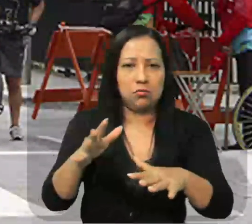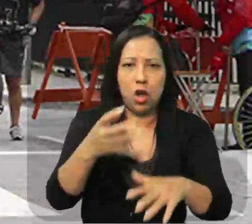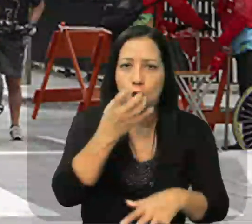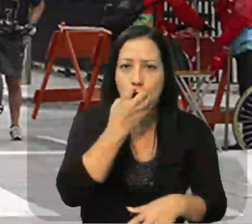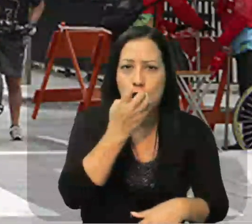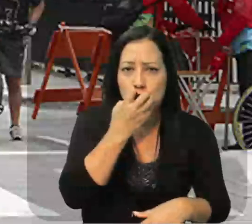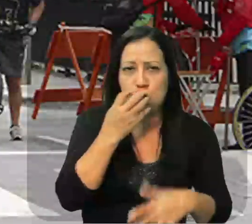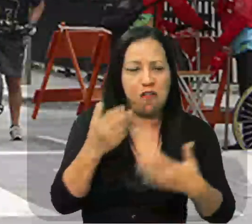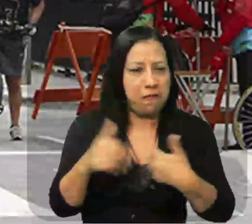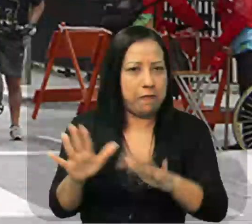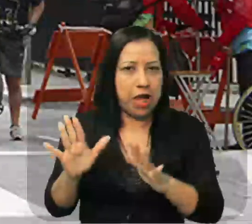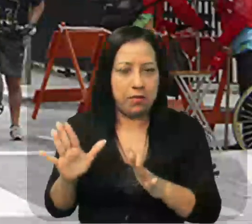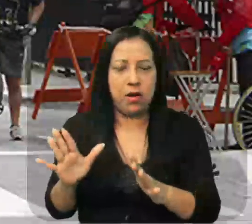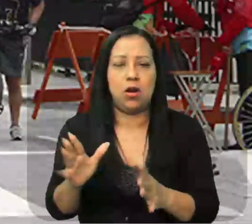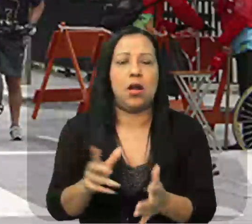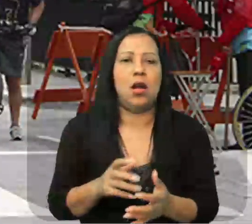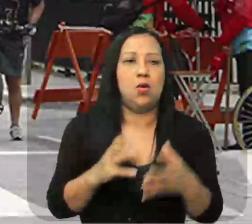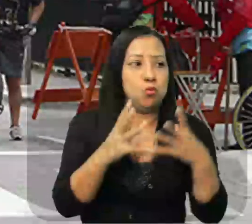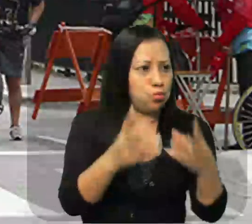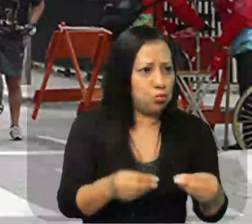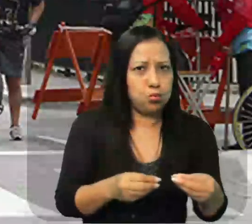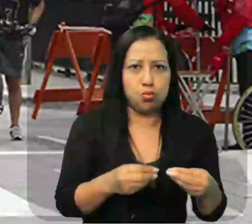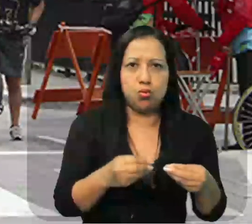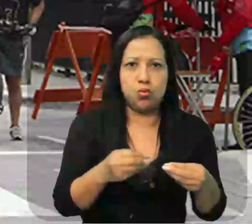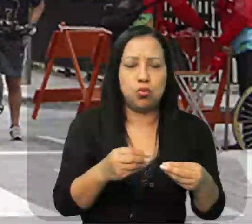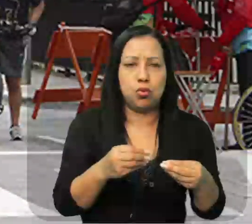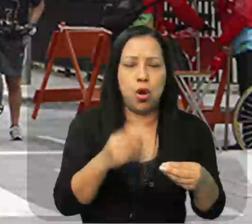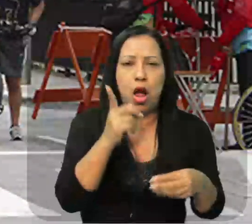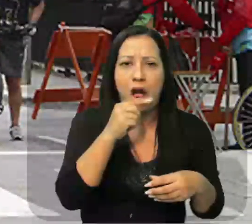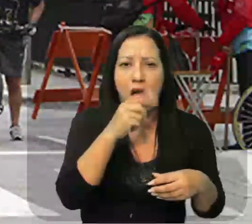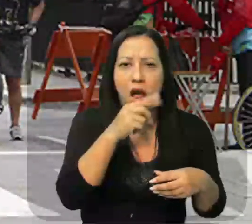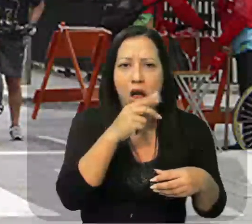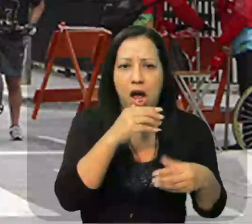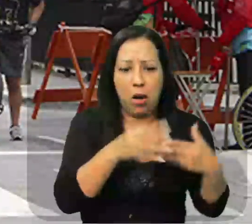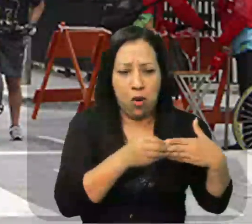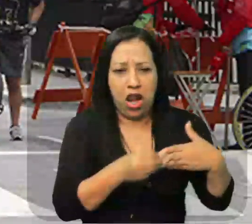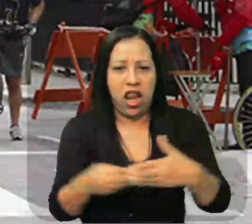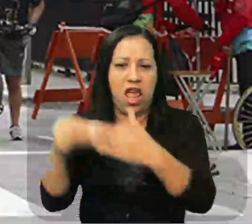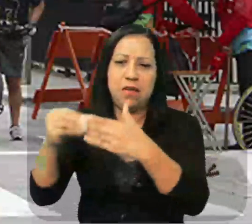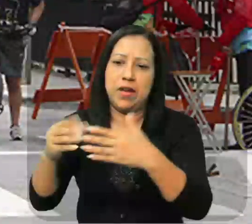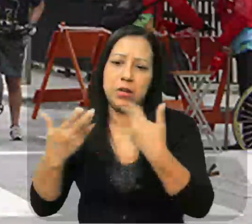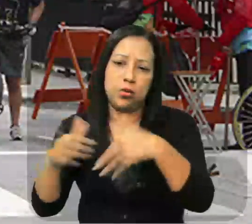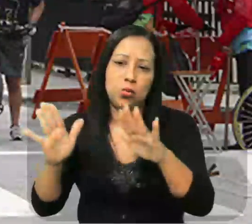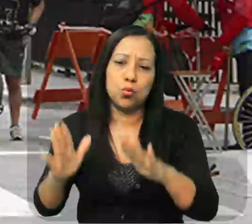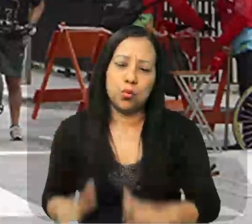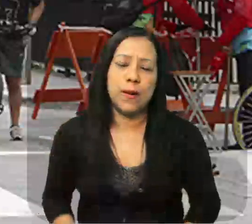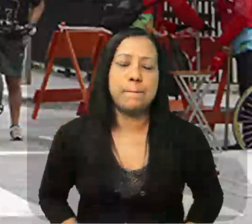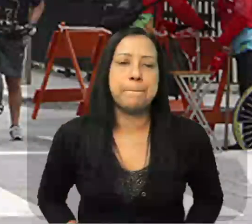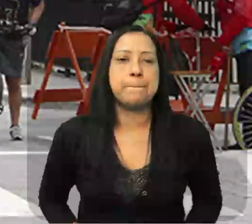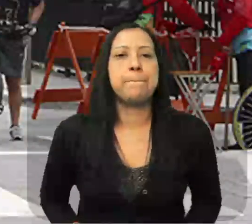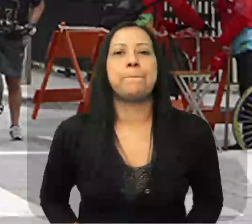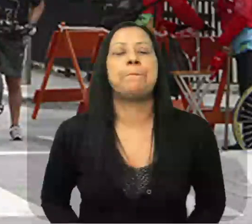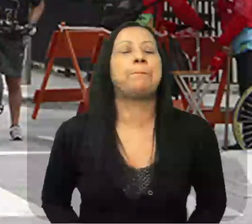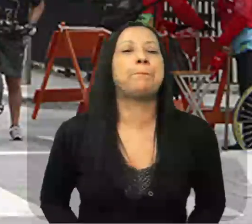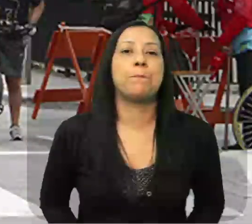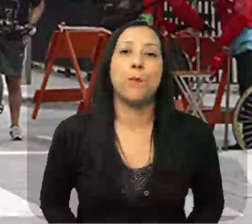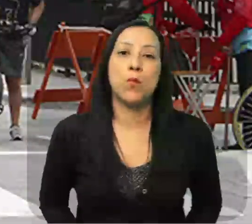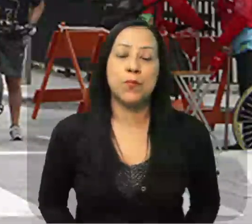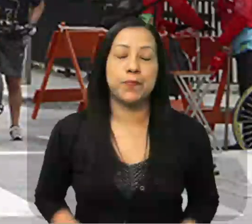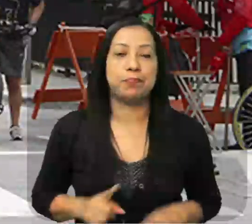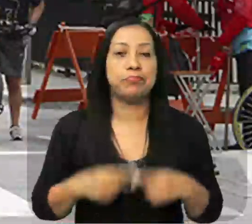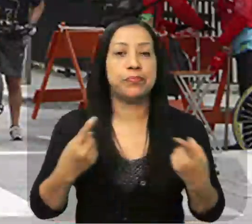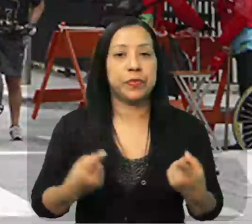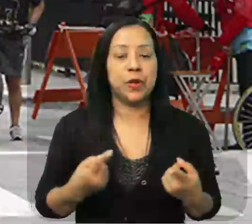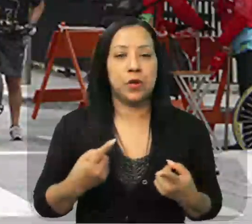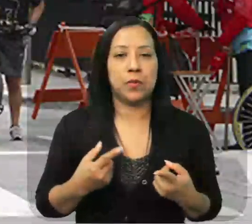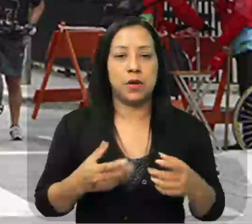tudo. É justamente por falta desse solo não estar mais captando e a